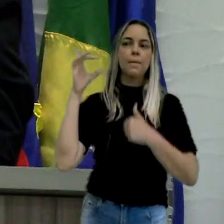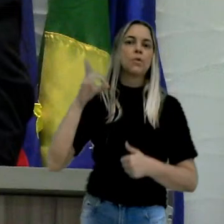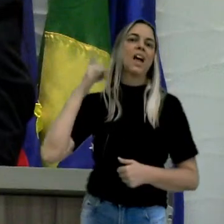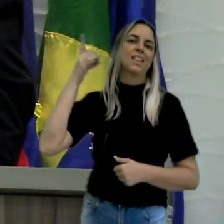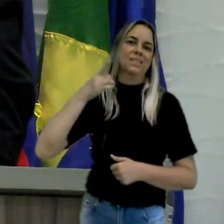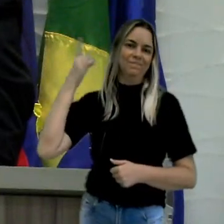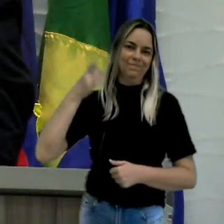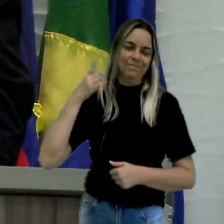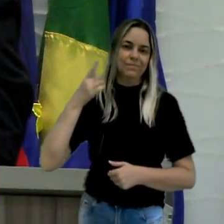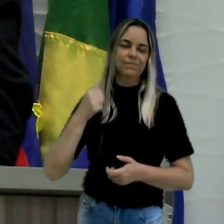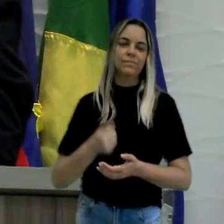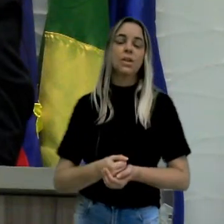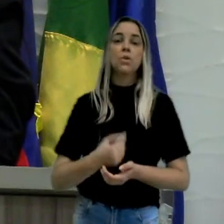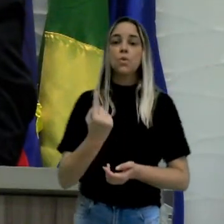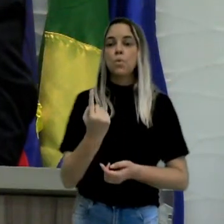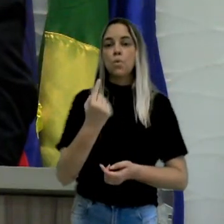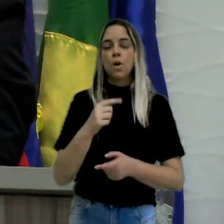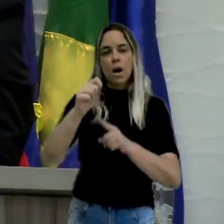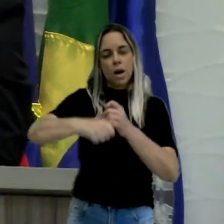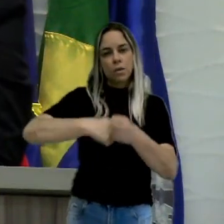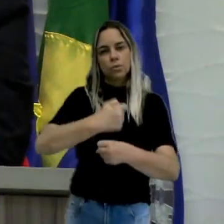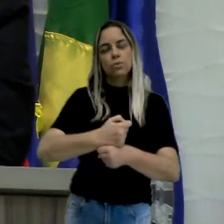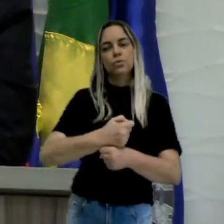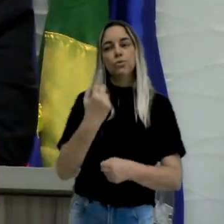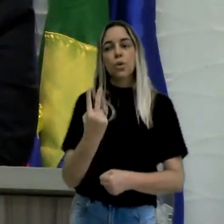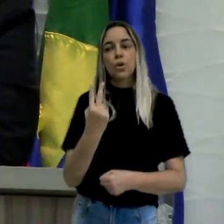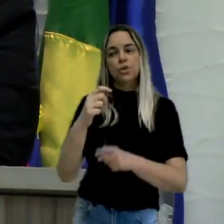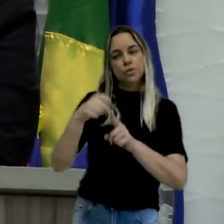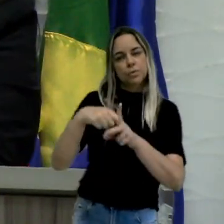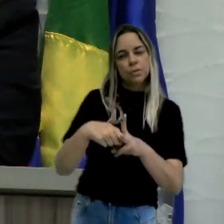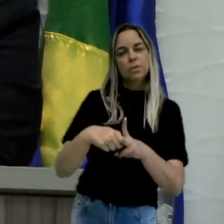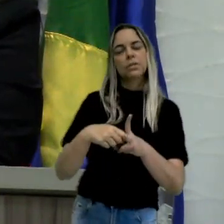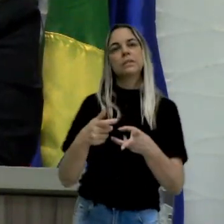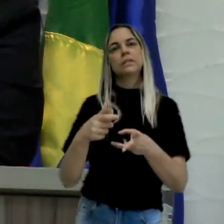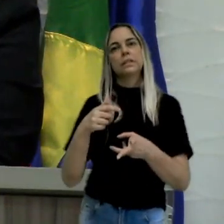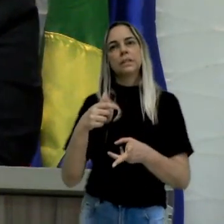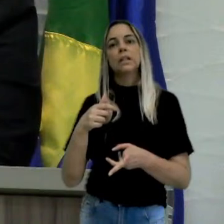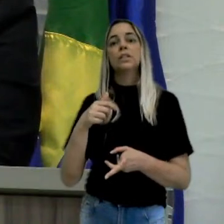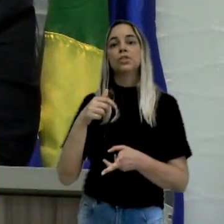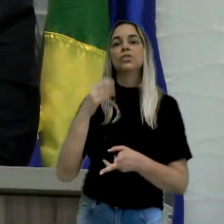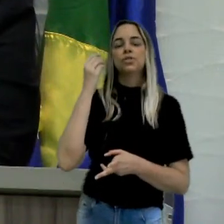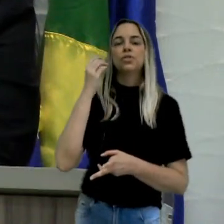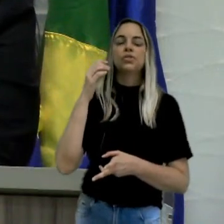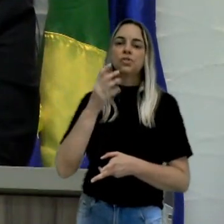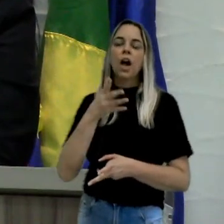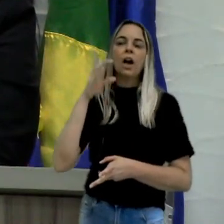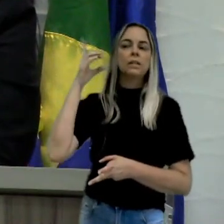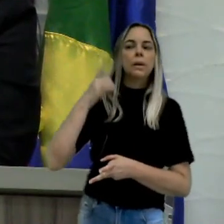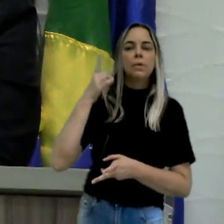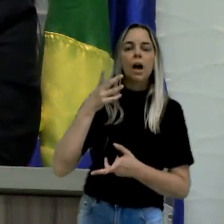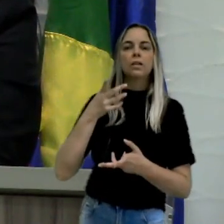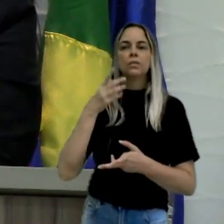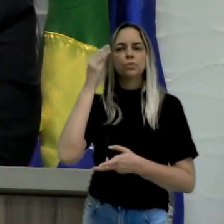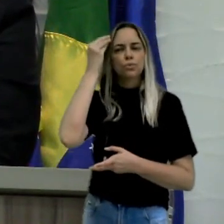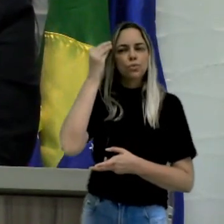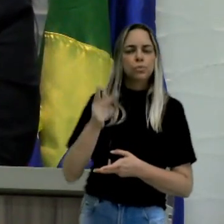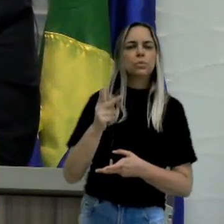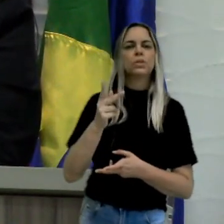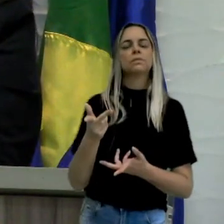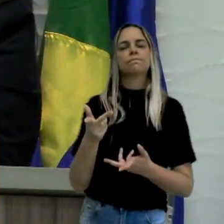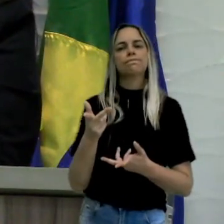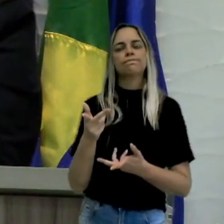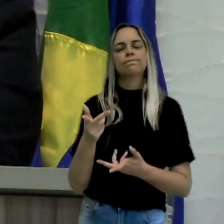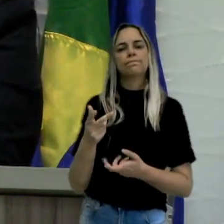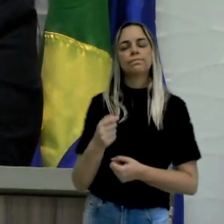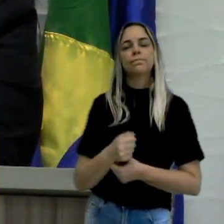e 2 meses que a deputada está aí, que está como deputada do Estado, mas a culpa é da deputada. A culpa é